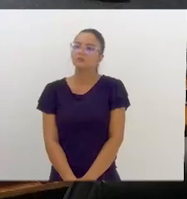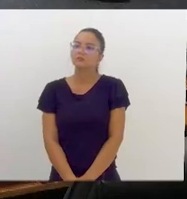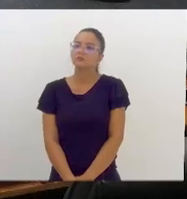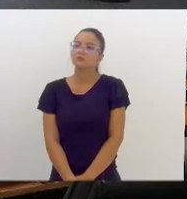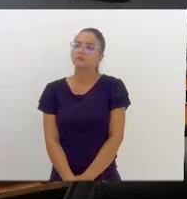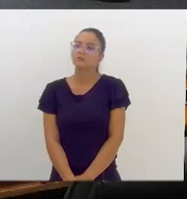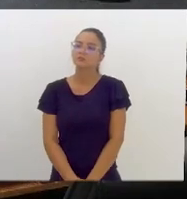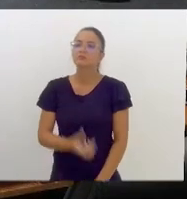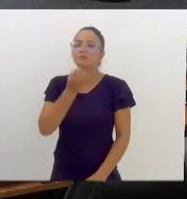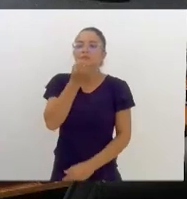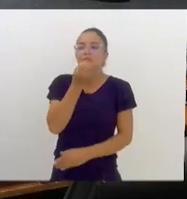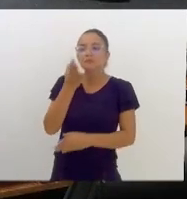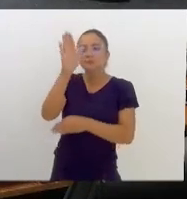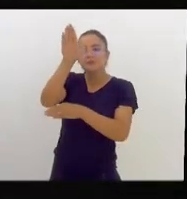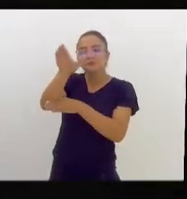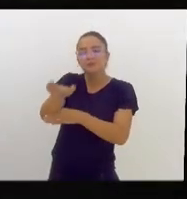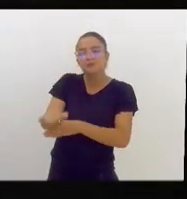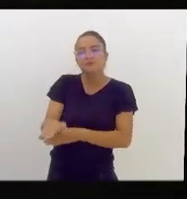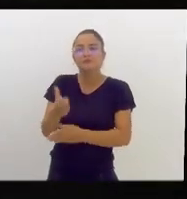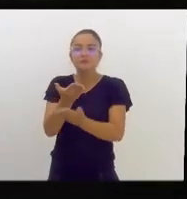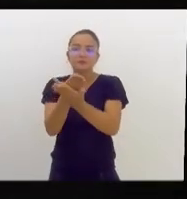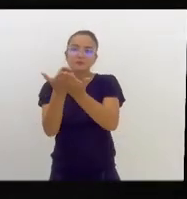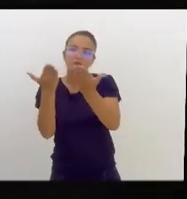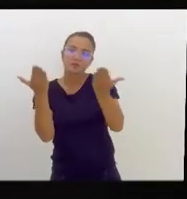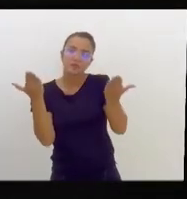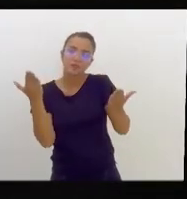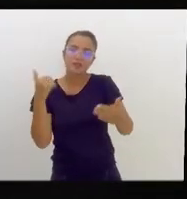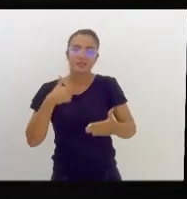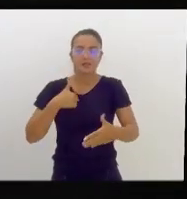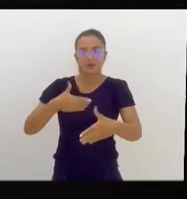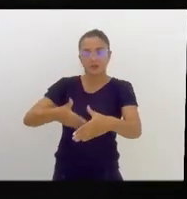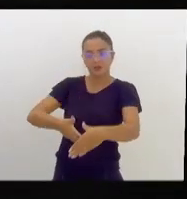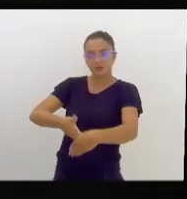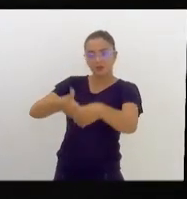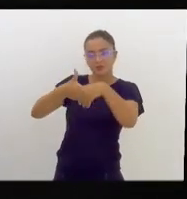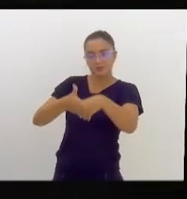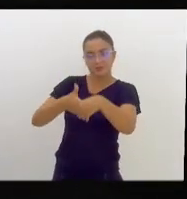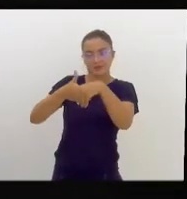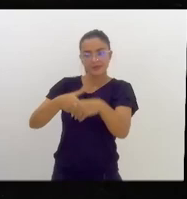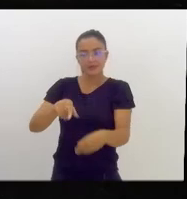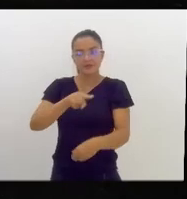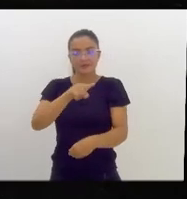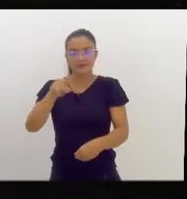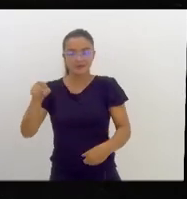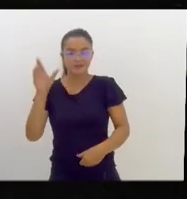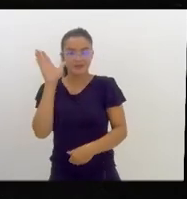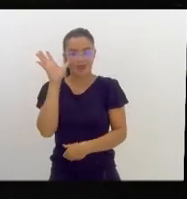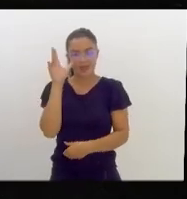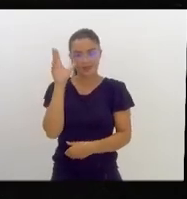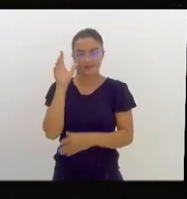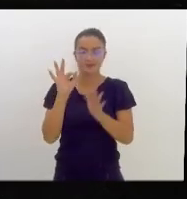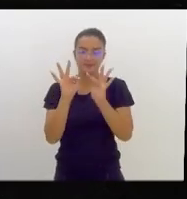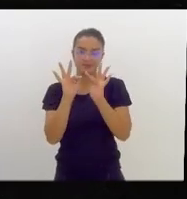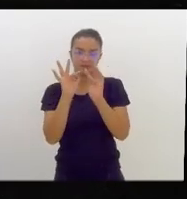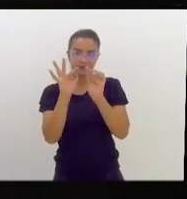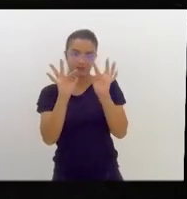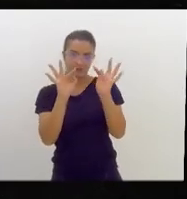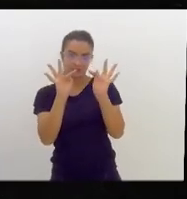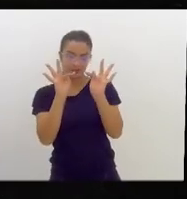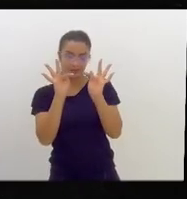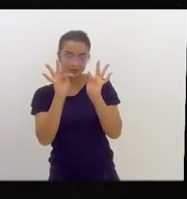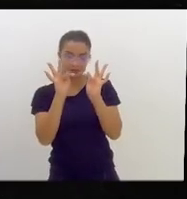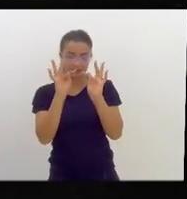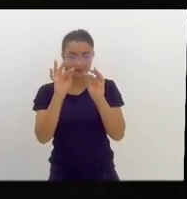Boa tarde a todas e todos. Cumprimentar a todos que nos assistem aqui pela TV Alerja, os meus companheiros